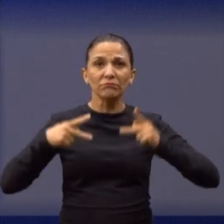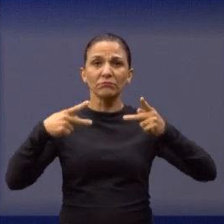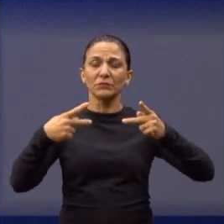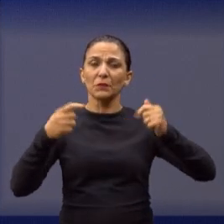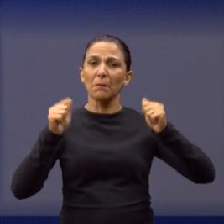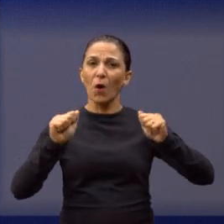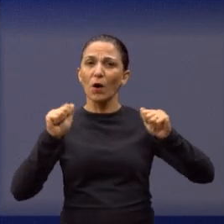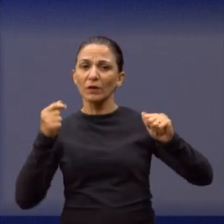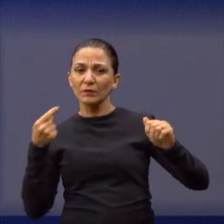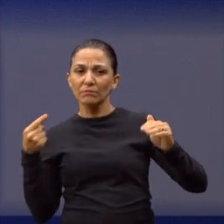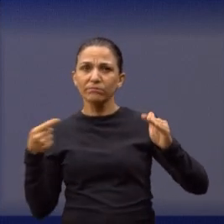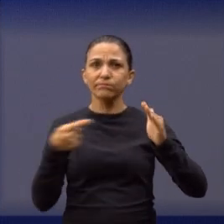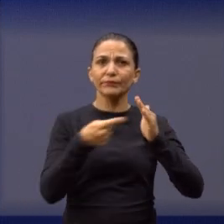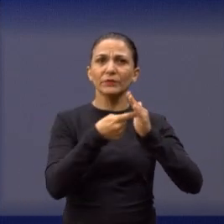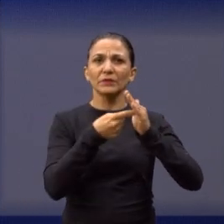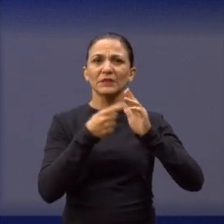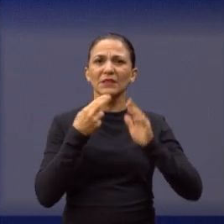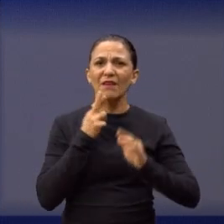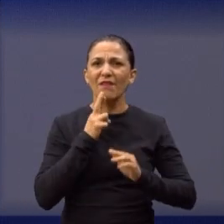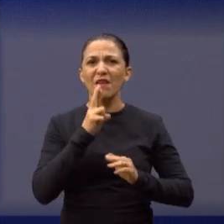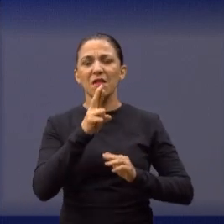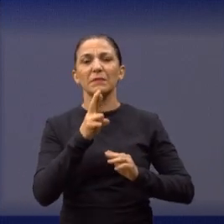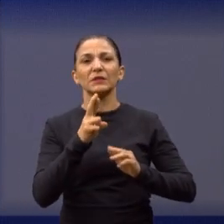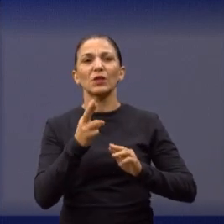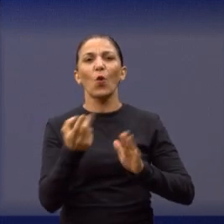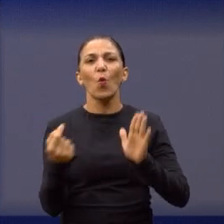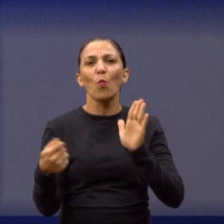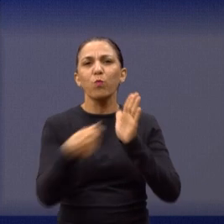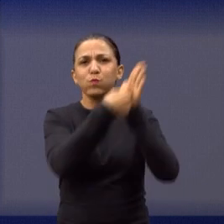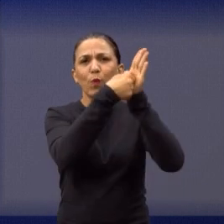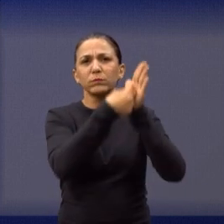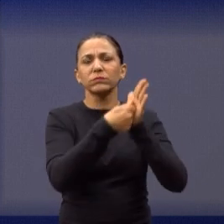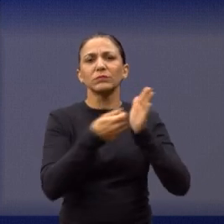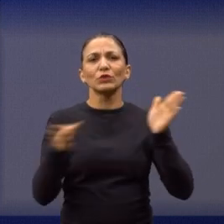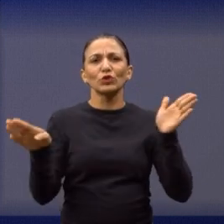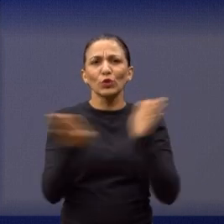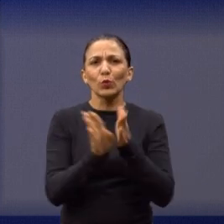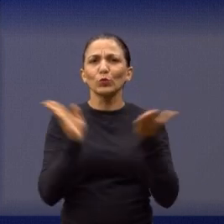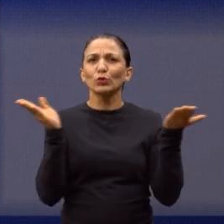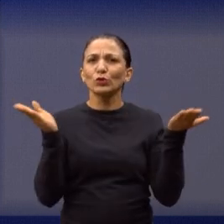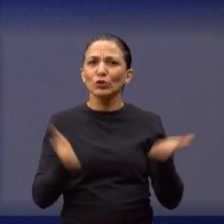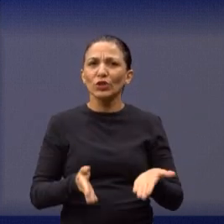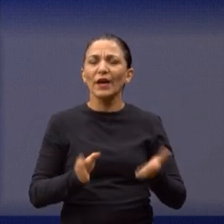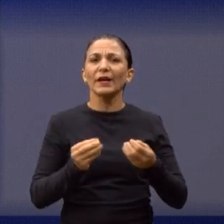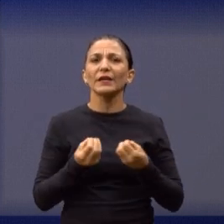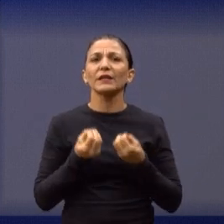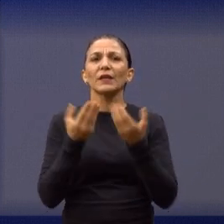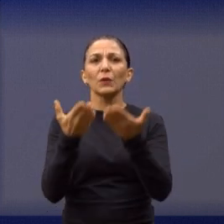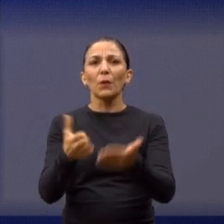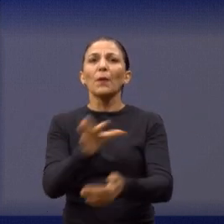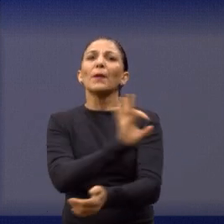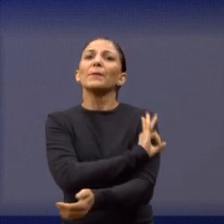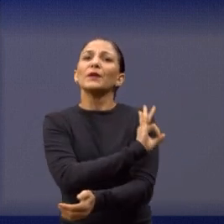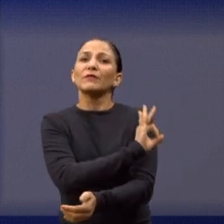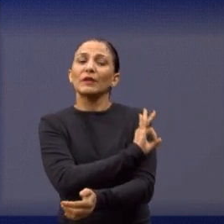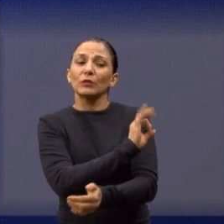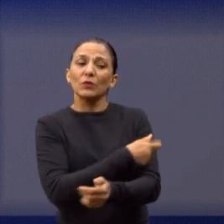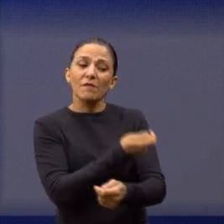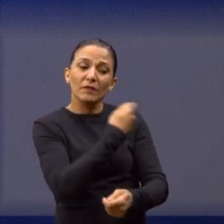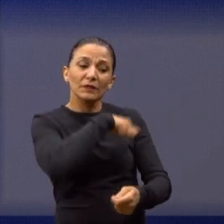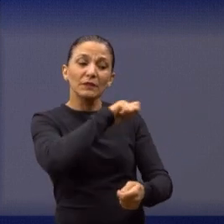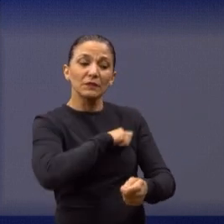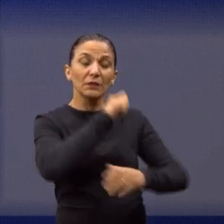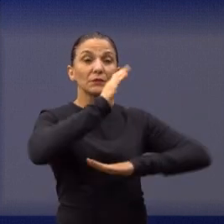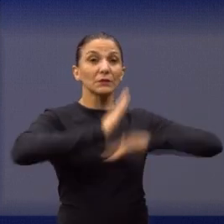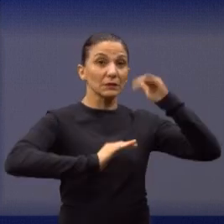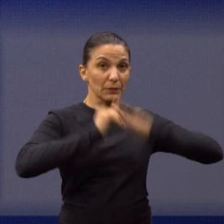sua denúncia aqui para o nosso gabinete. Várias já chegaram e a gente já enviou para a Prefeitura para que a fiscalização seja feita e